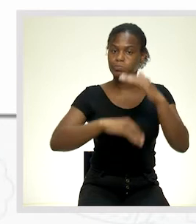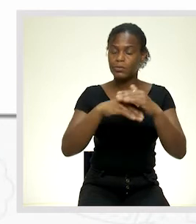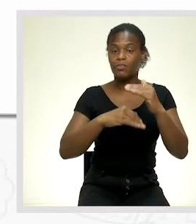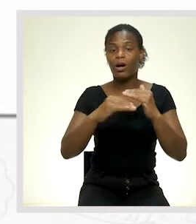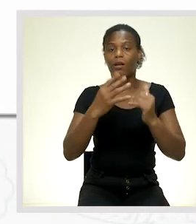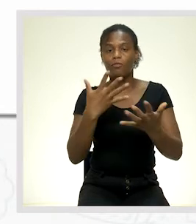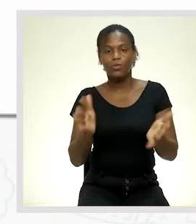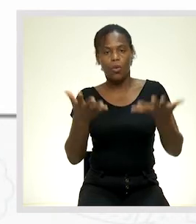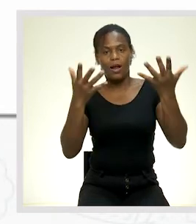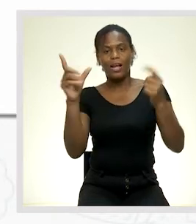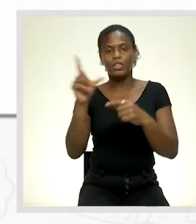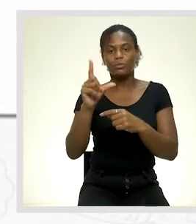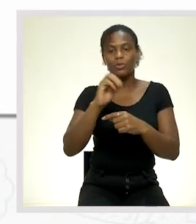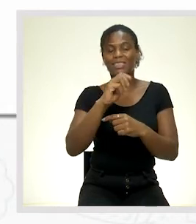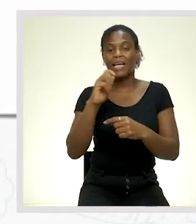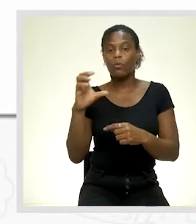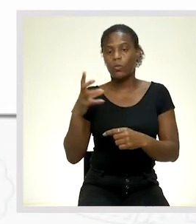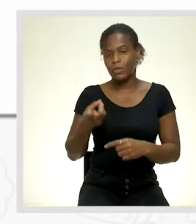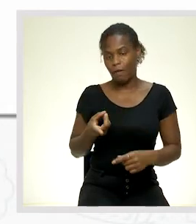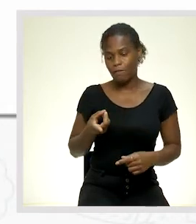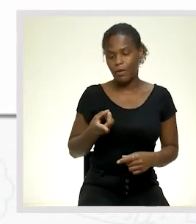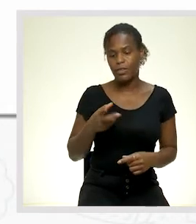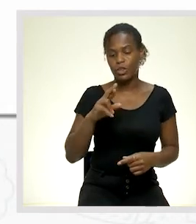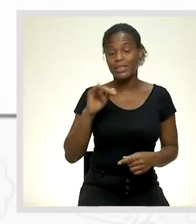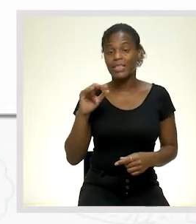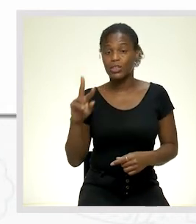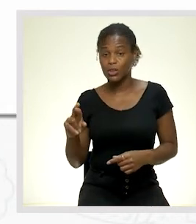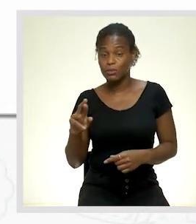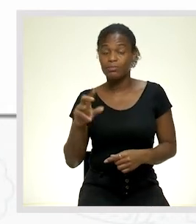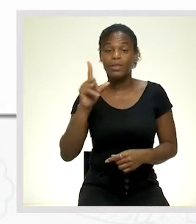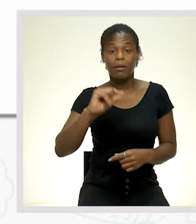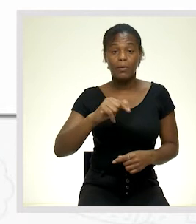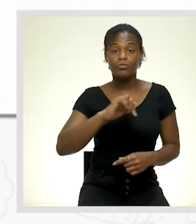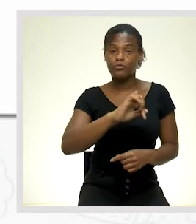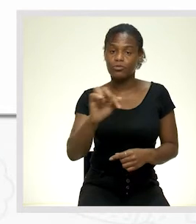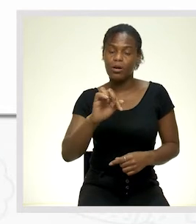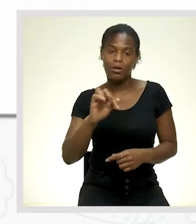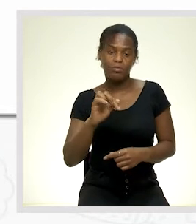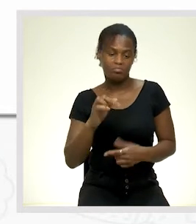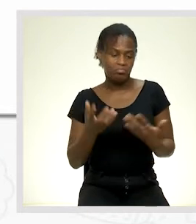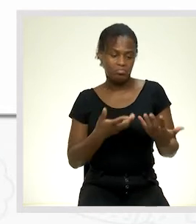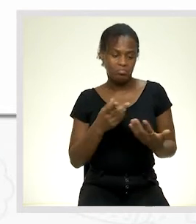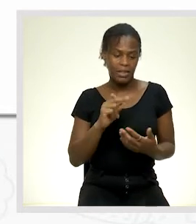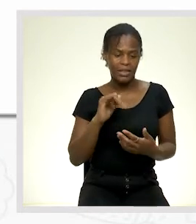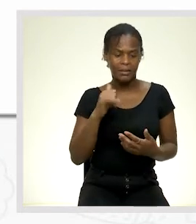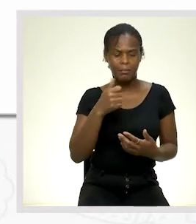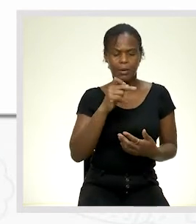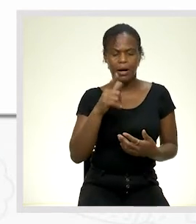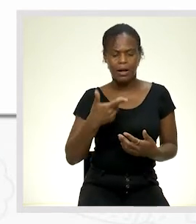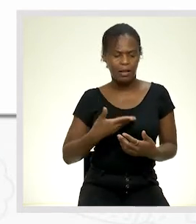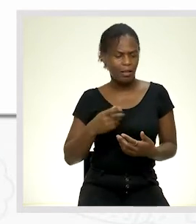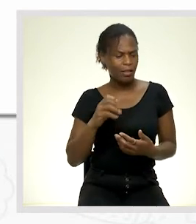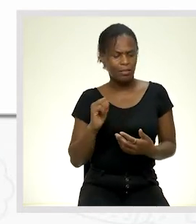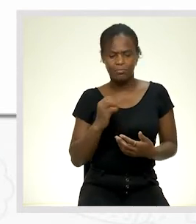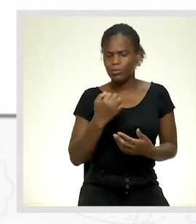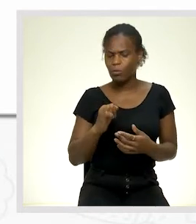quando evoca a Lisboa do século XIX e os seus Aribaldes. Cesáreo não se abandona a